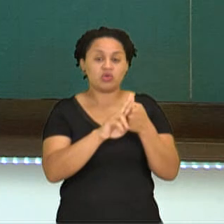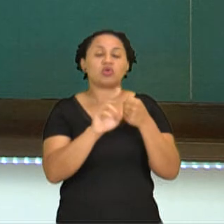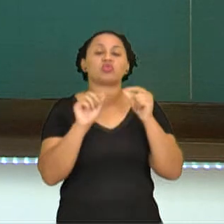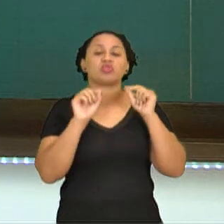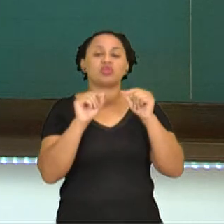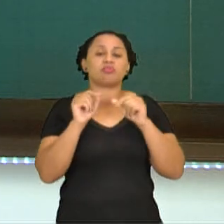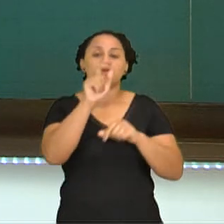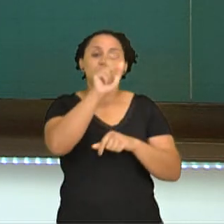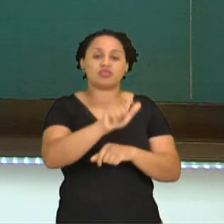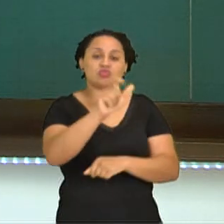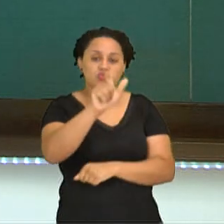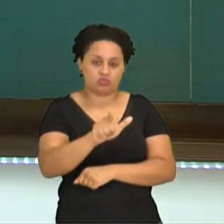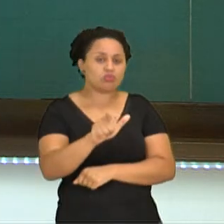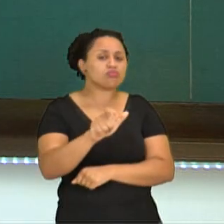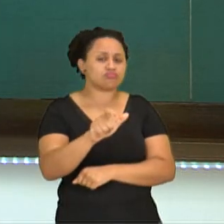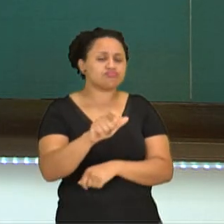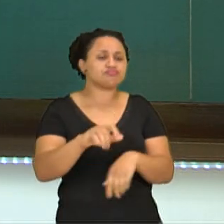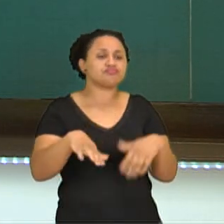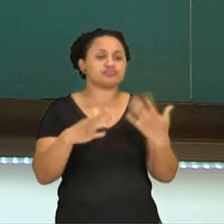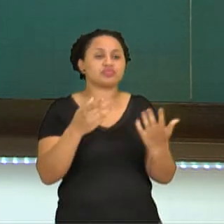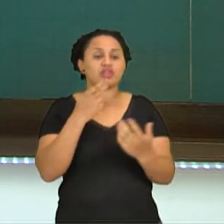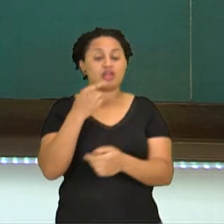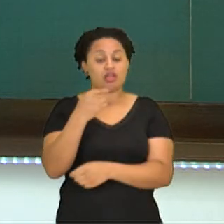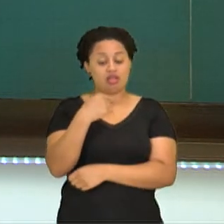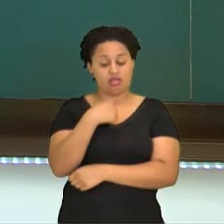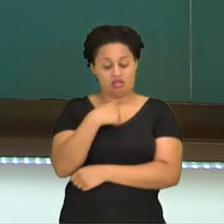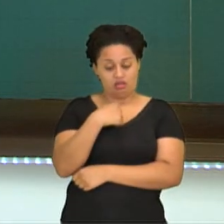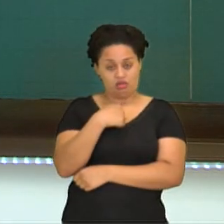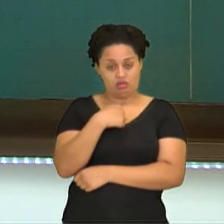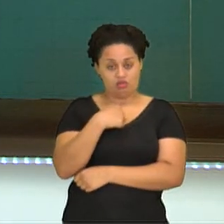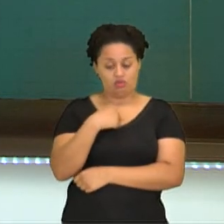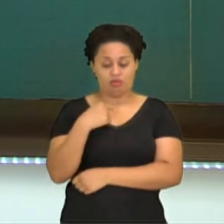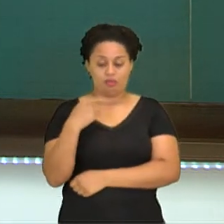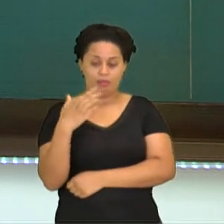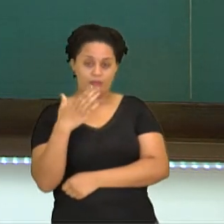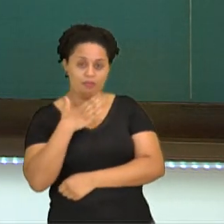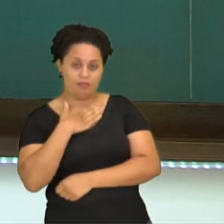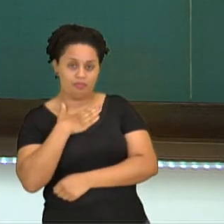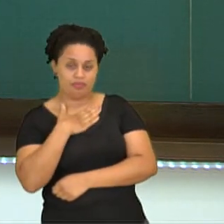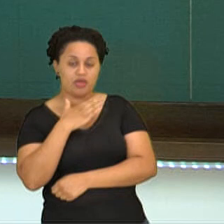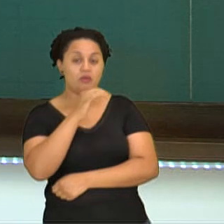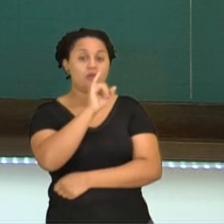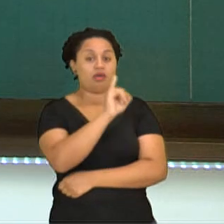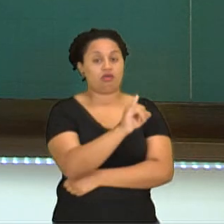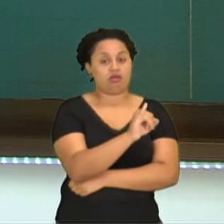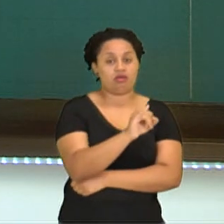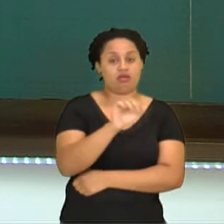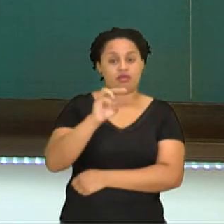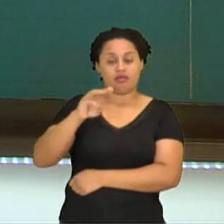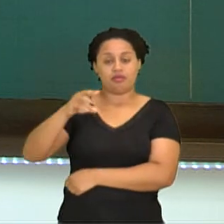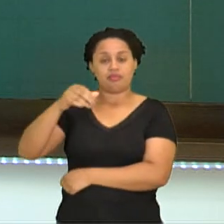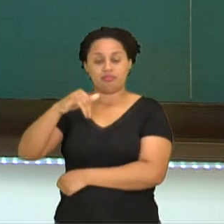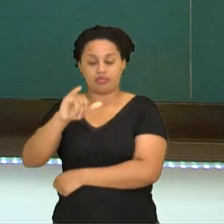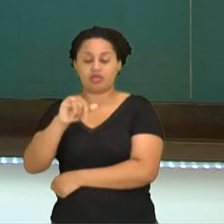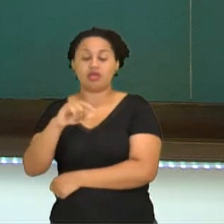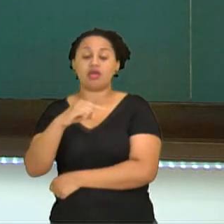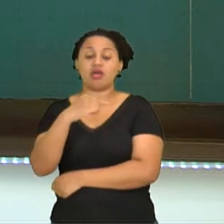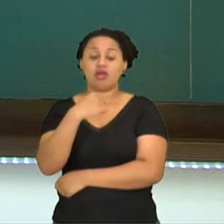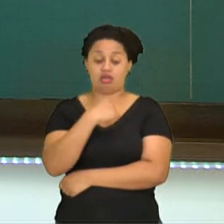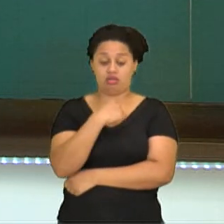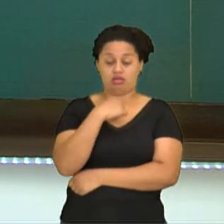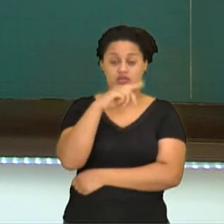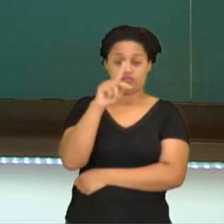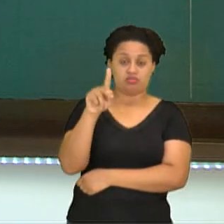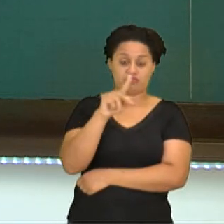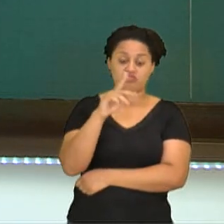quando a teacher disse eu, meu, ó, eu sou professora,